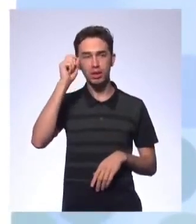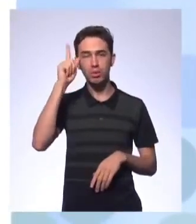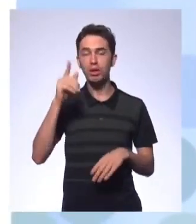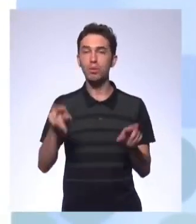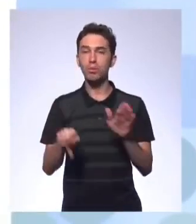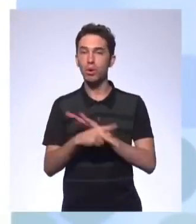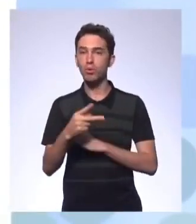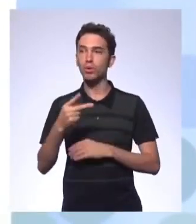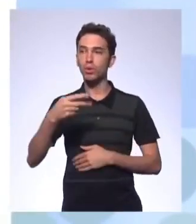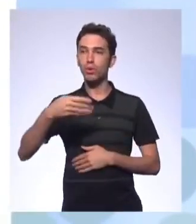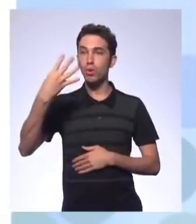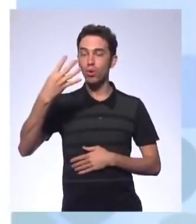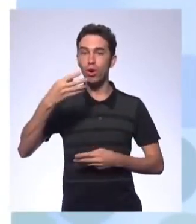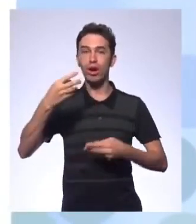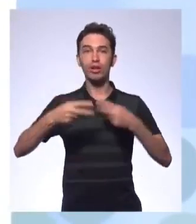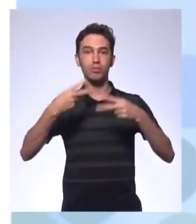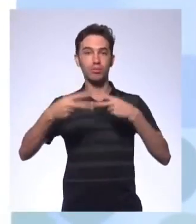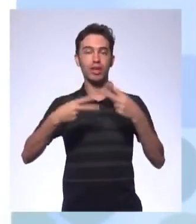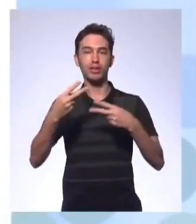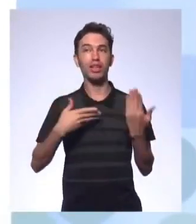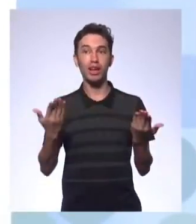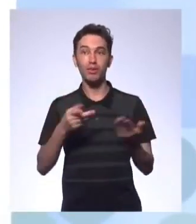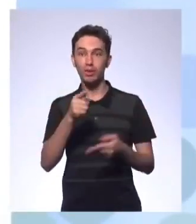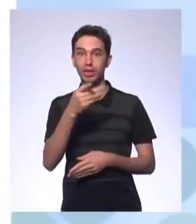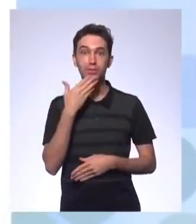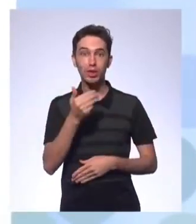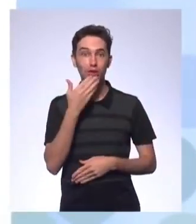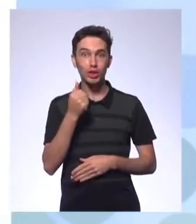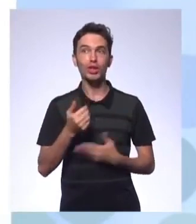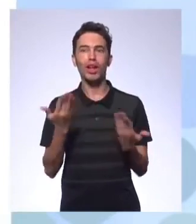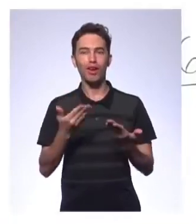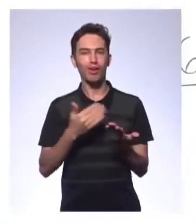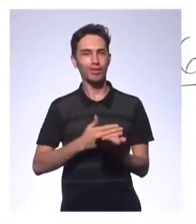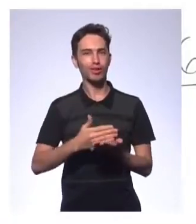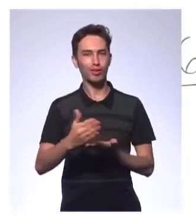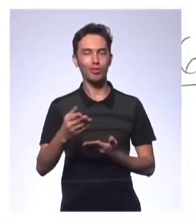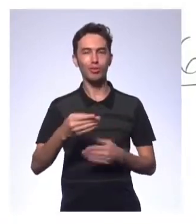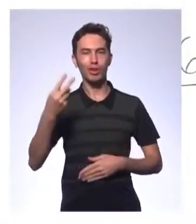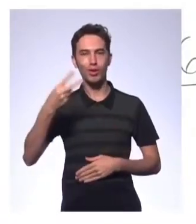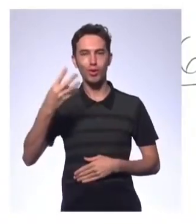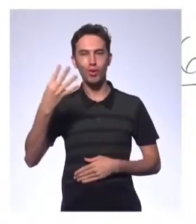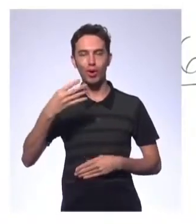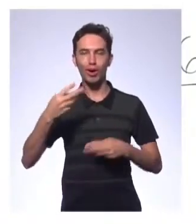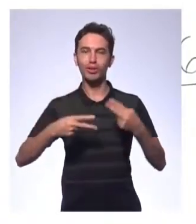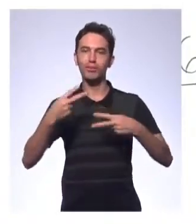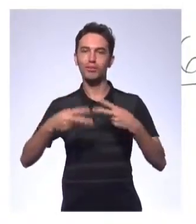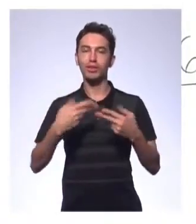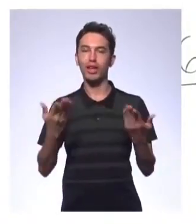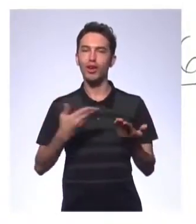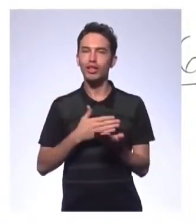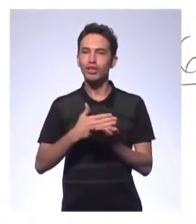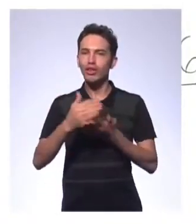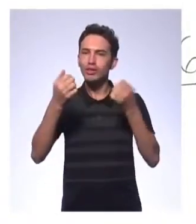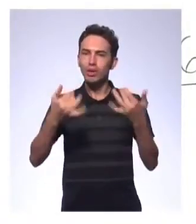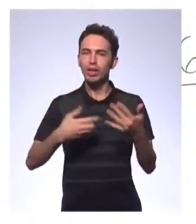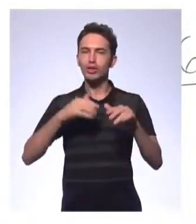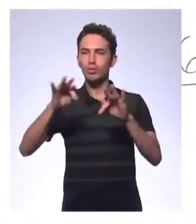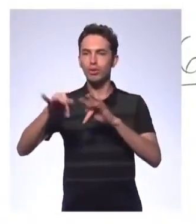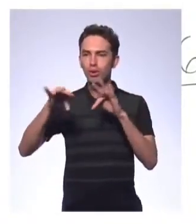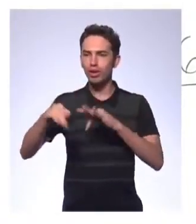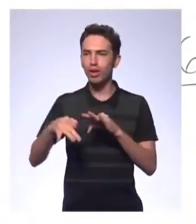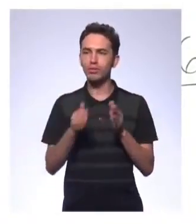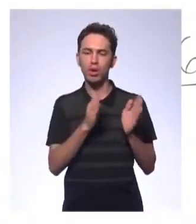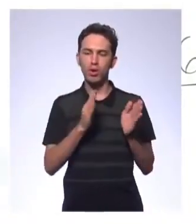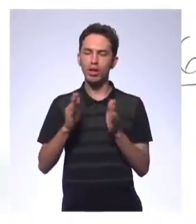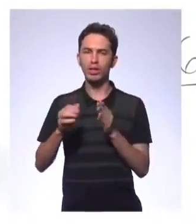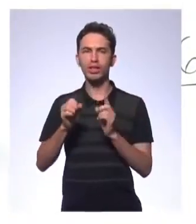vocês pediram tanto o quarto bimestre e nós começamos. A partir de agora, nós vamos falar sobre o feudalismo, a organização social, o